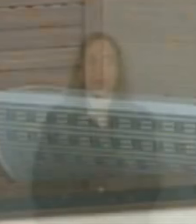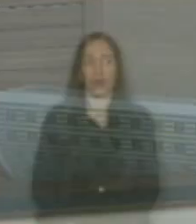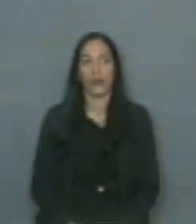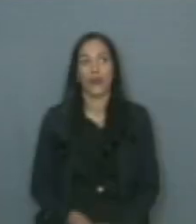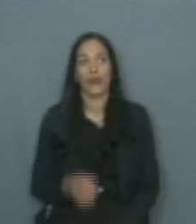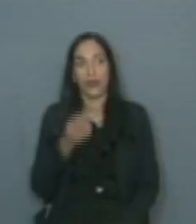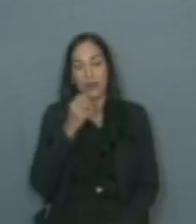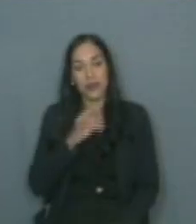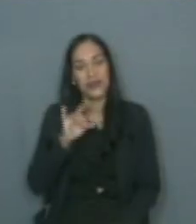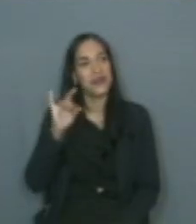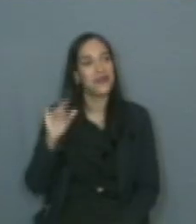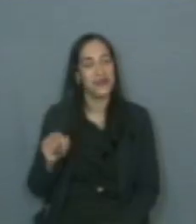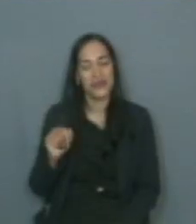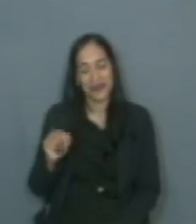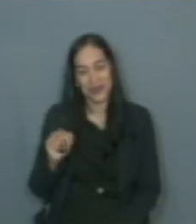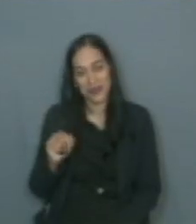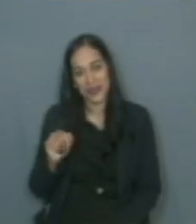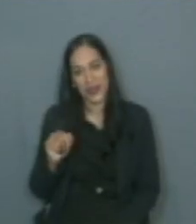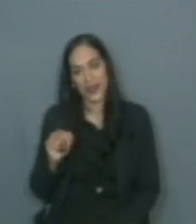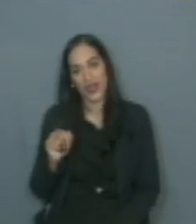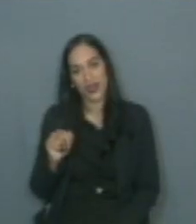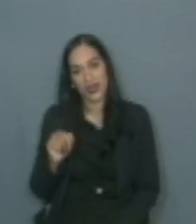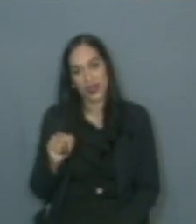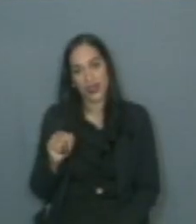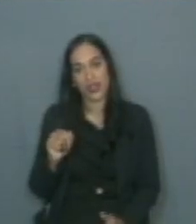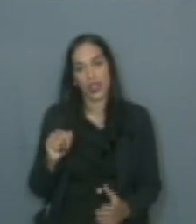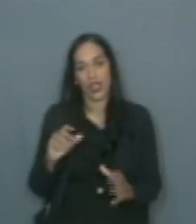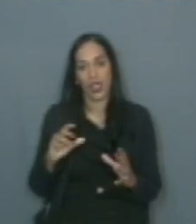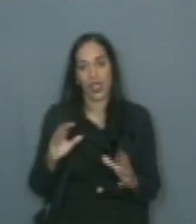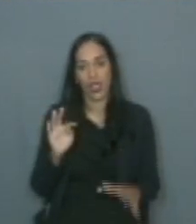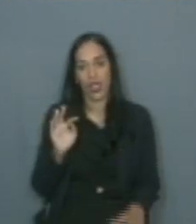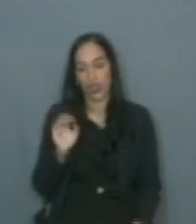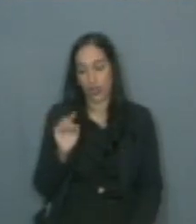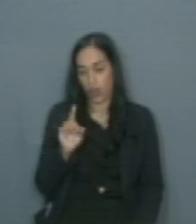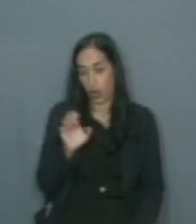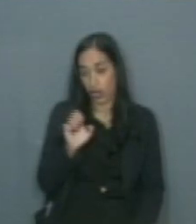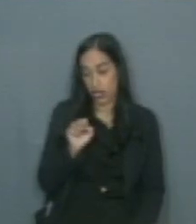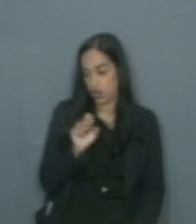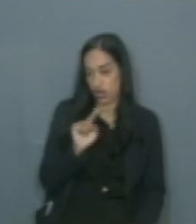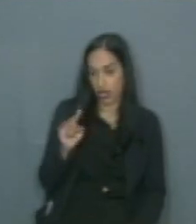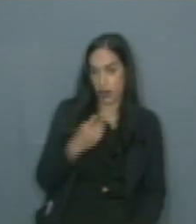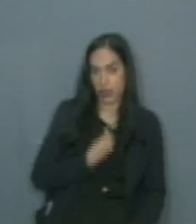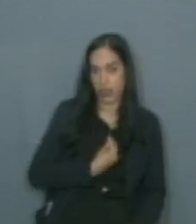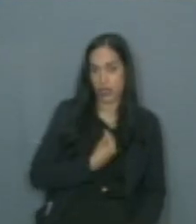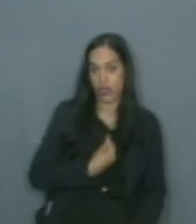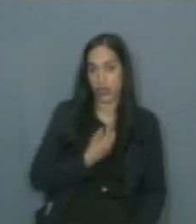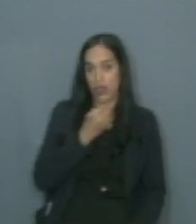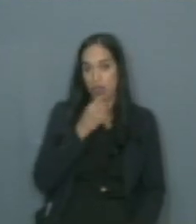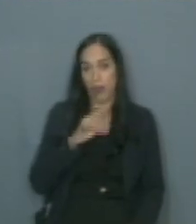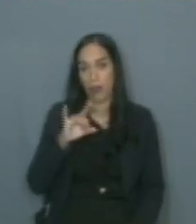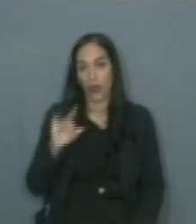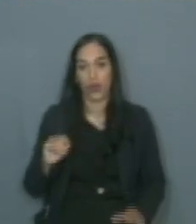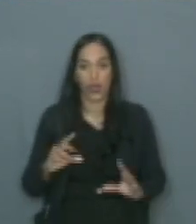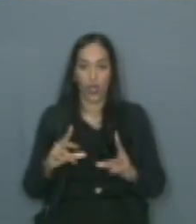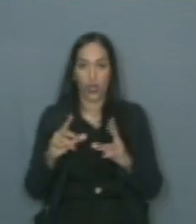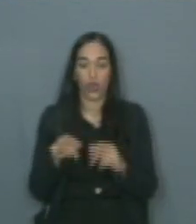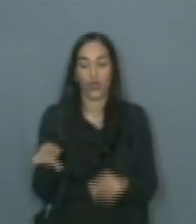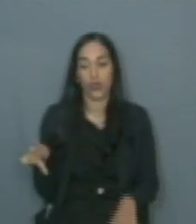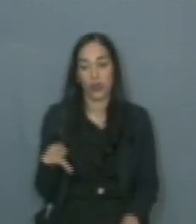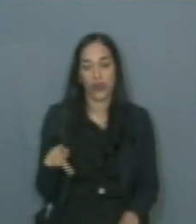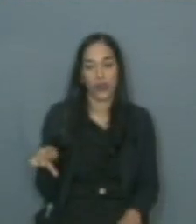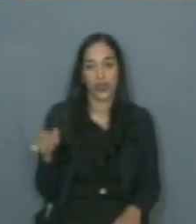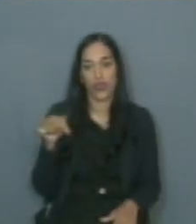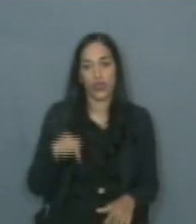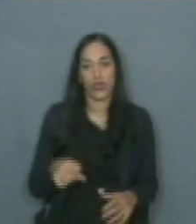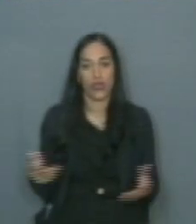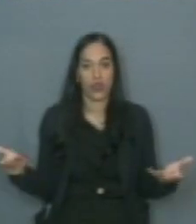Bom dia a todos, primeiramente, porque todos não existem. Bom dia, senhor presidente. Bom dia a todos os professores que estão aqui